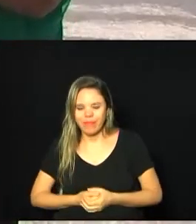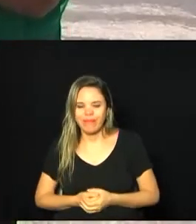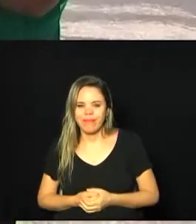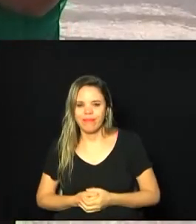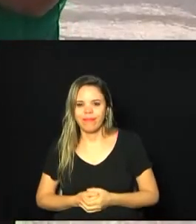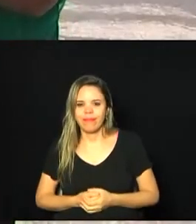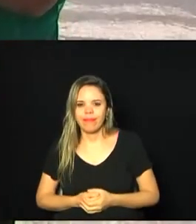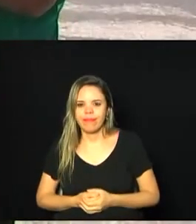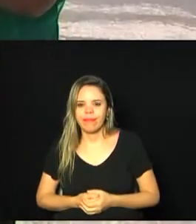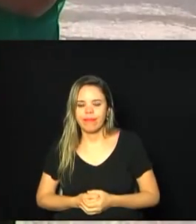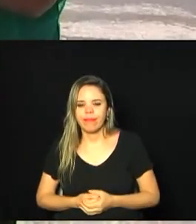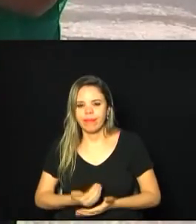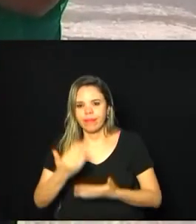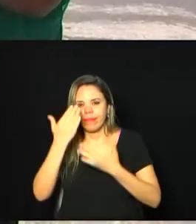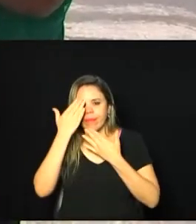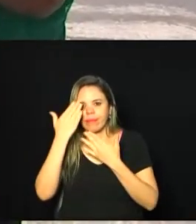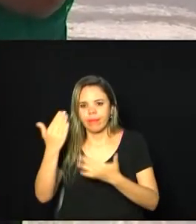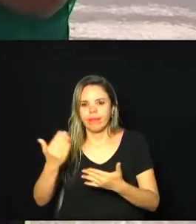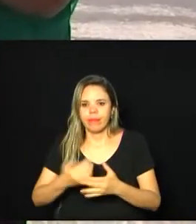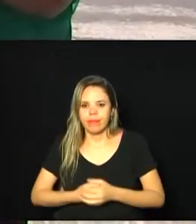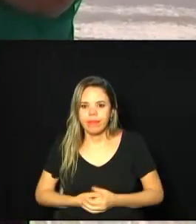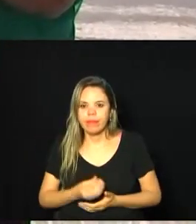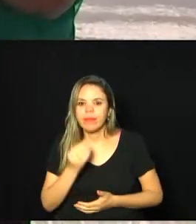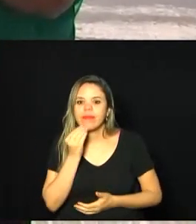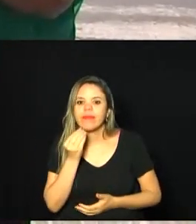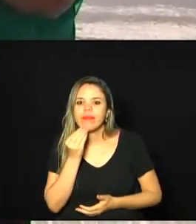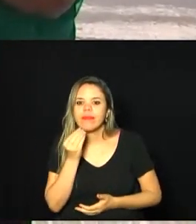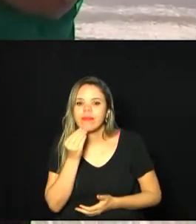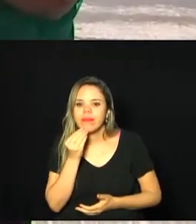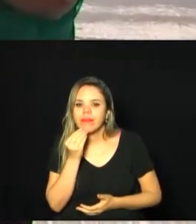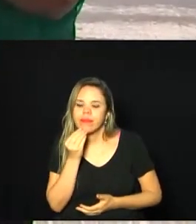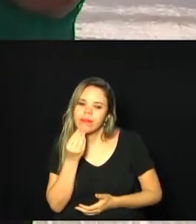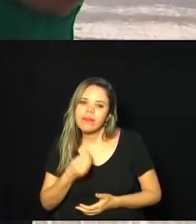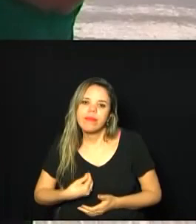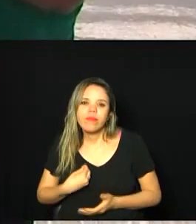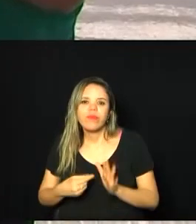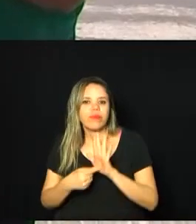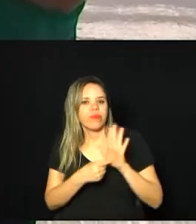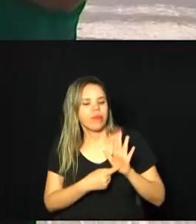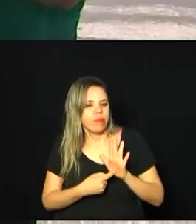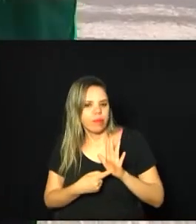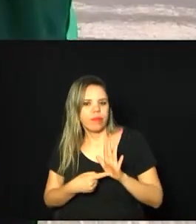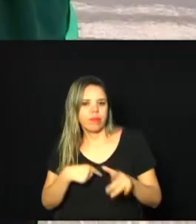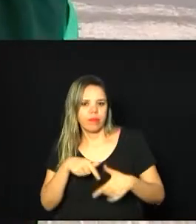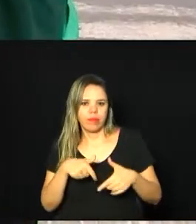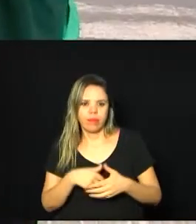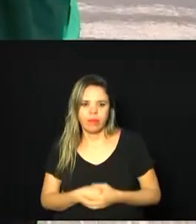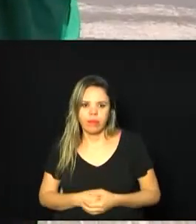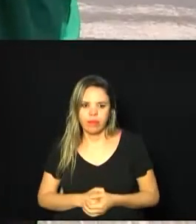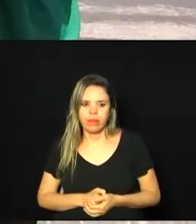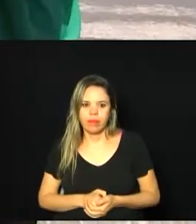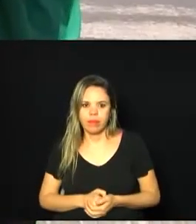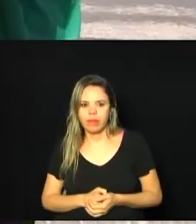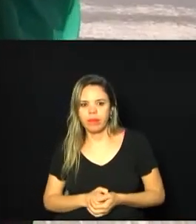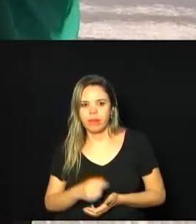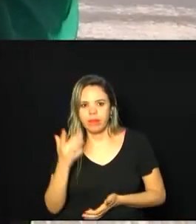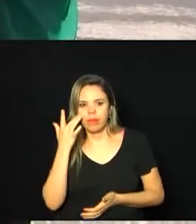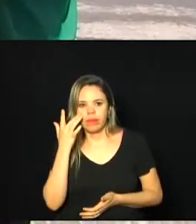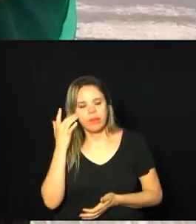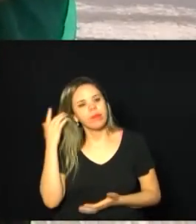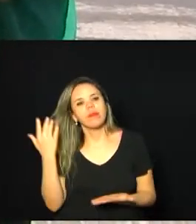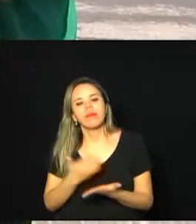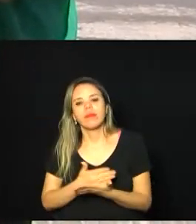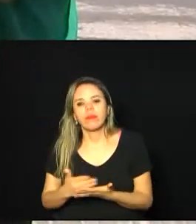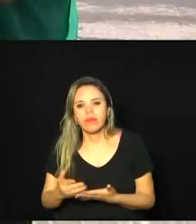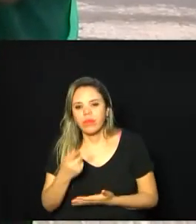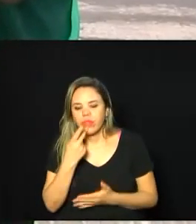telespectadores. Muito obrigada pela oportunidade de estarmos apresentando o nosso trabalho. Aliás, Nilza, vamos começar